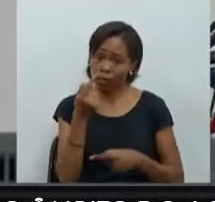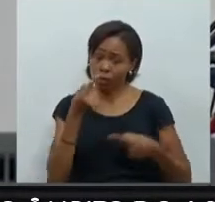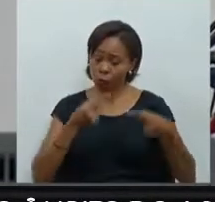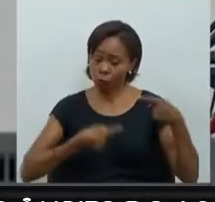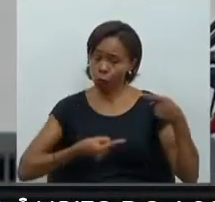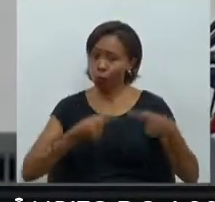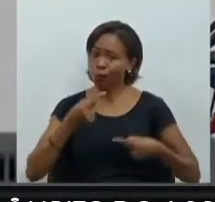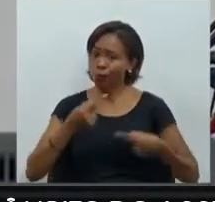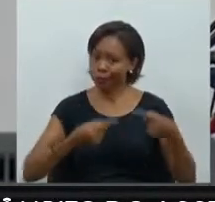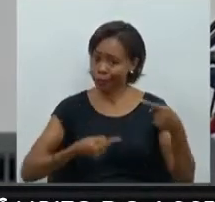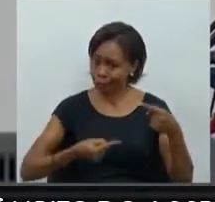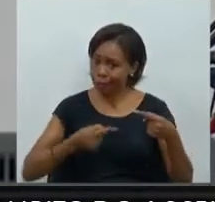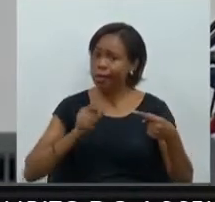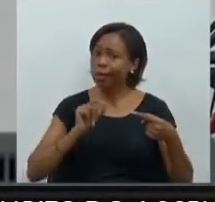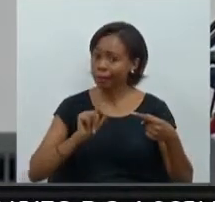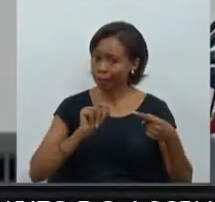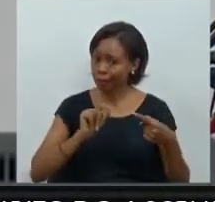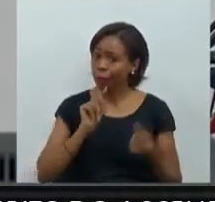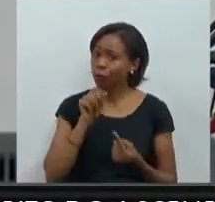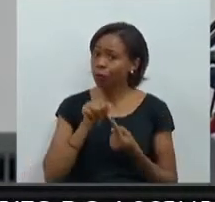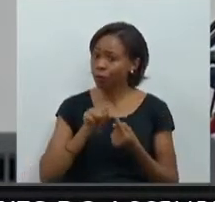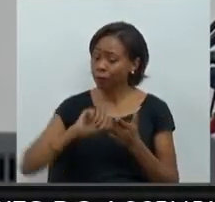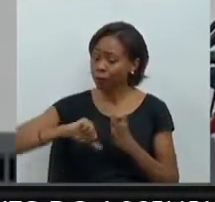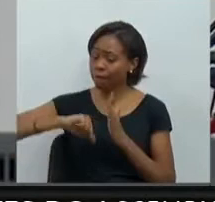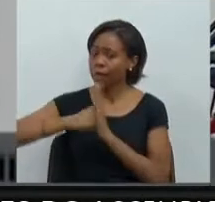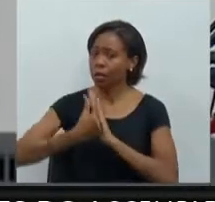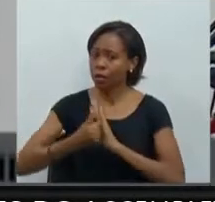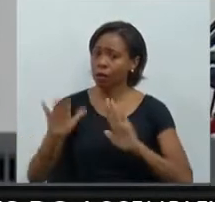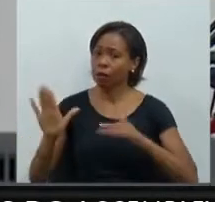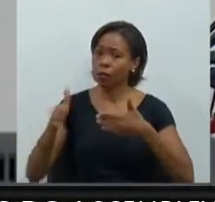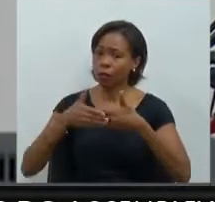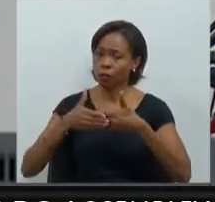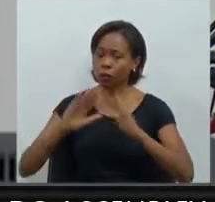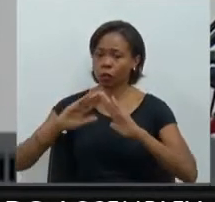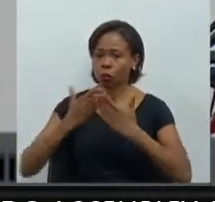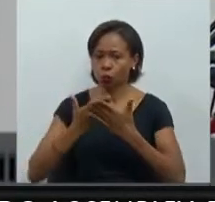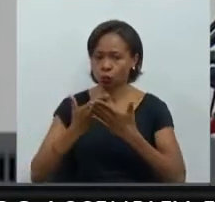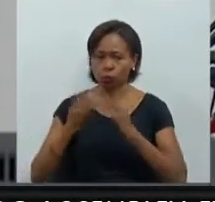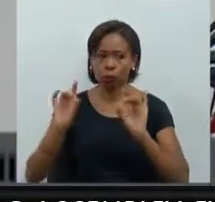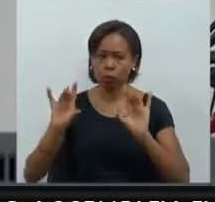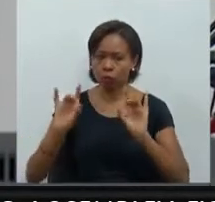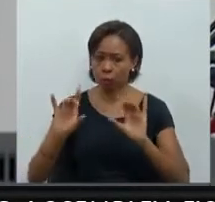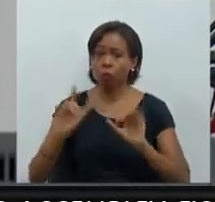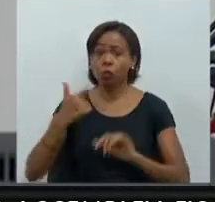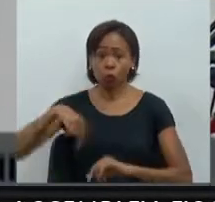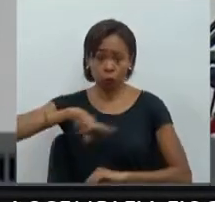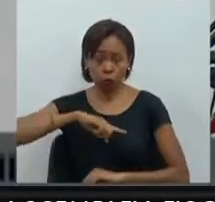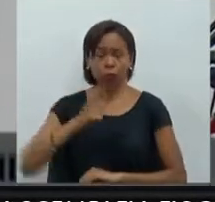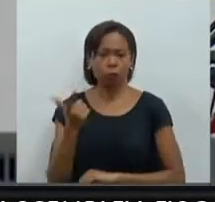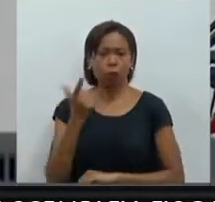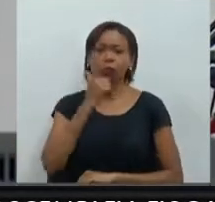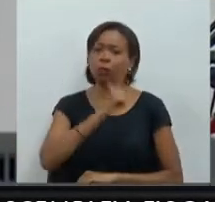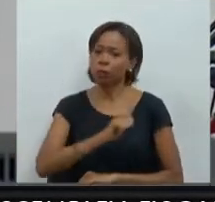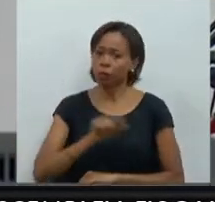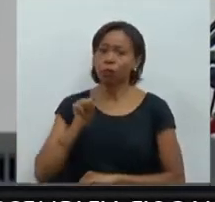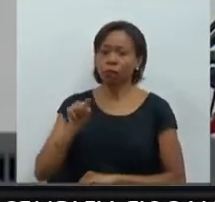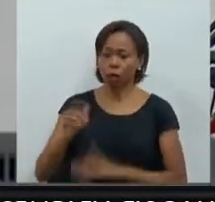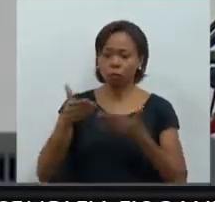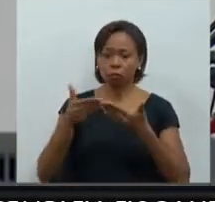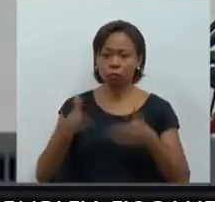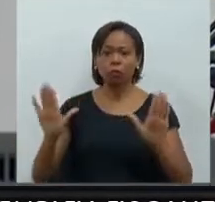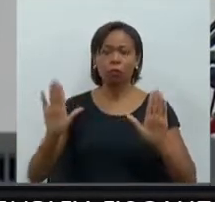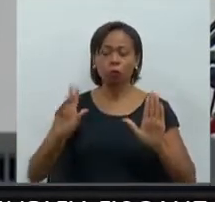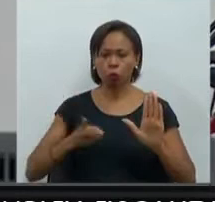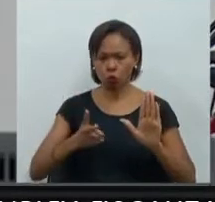de fechar as escolas especiais. Mas conseguimos com que ela ficasse, permanecesse